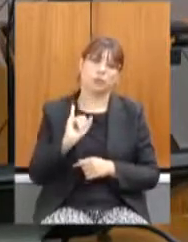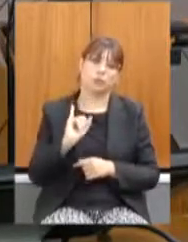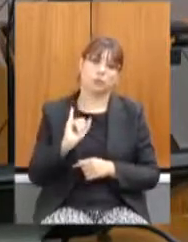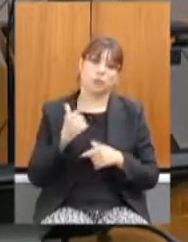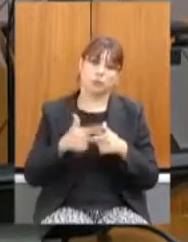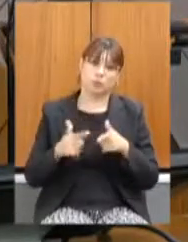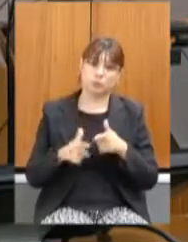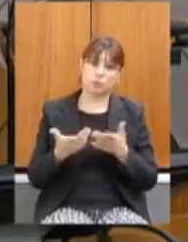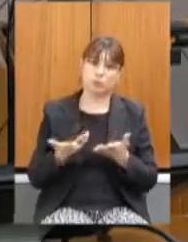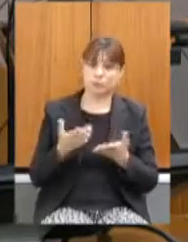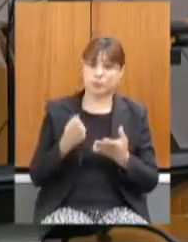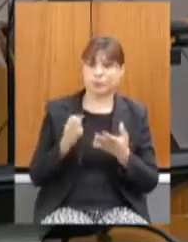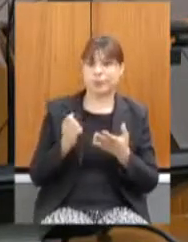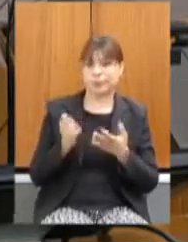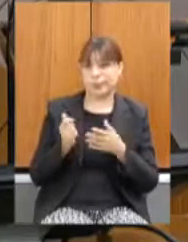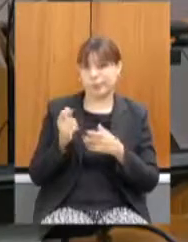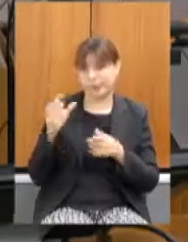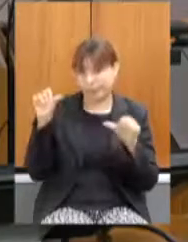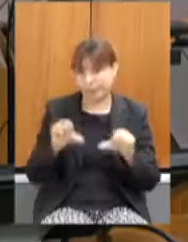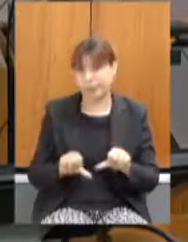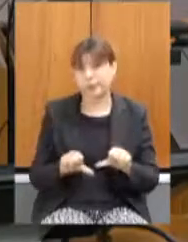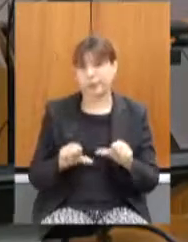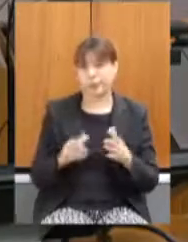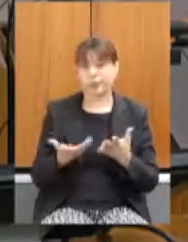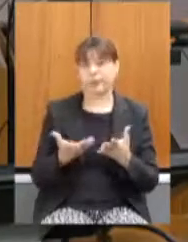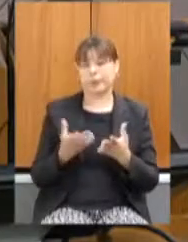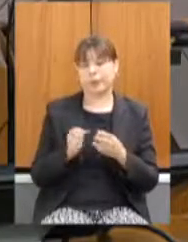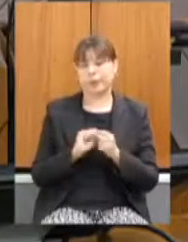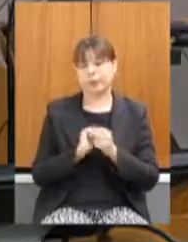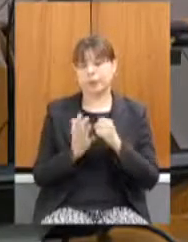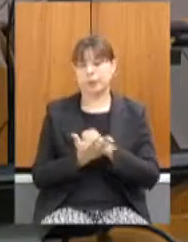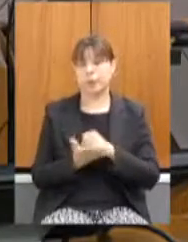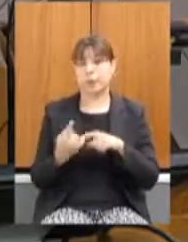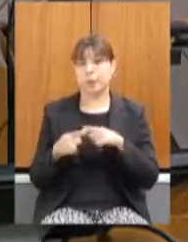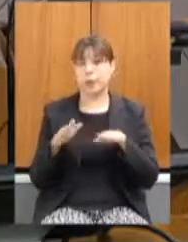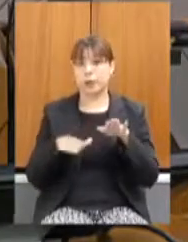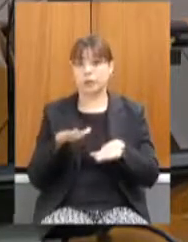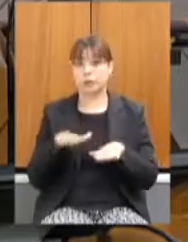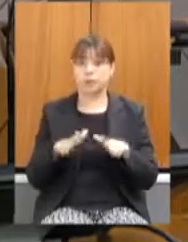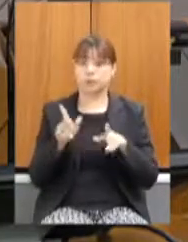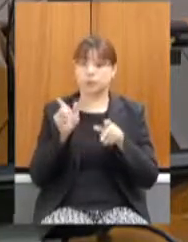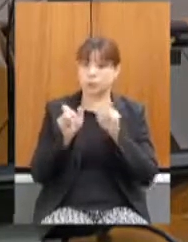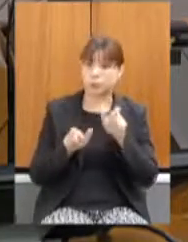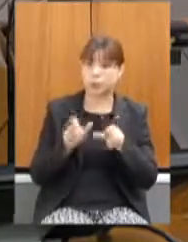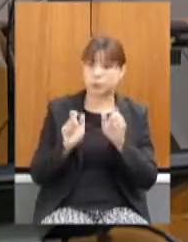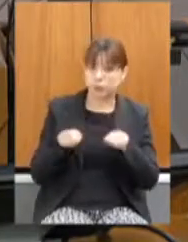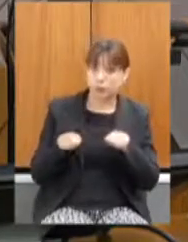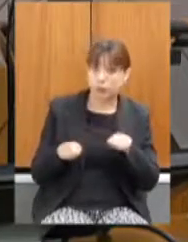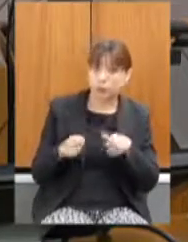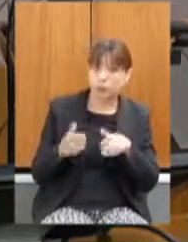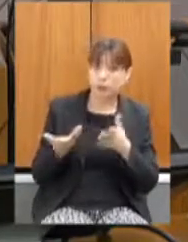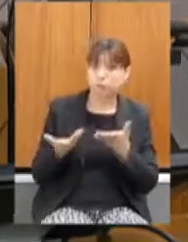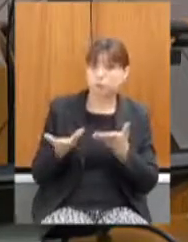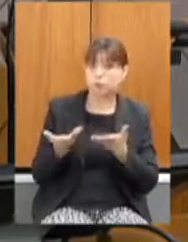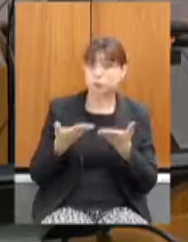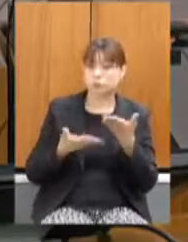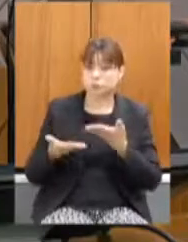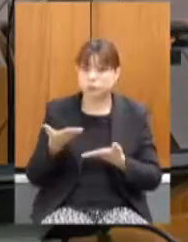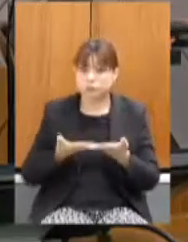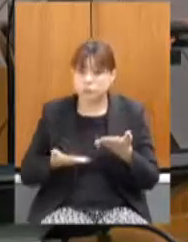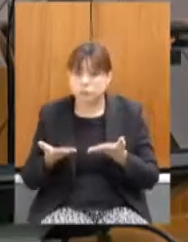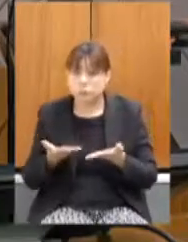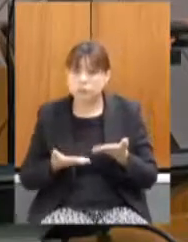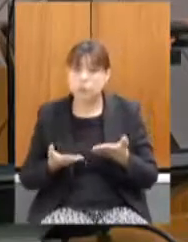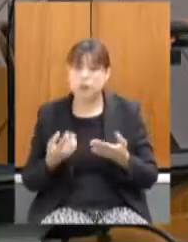evitar que aquelas pessoas que podem ser tratadas que podem ser atendidas acolhida Elas têm o tratamento porque se